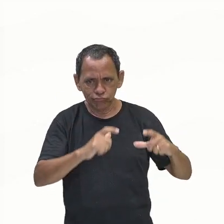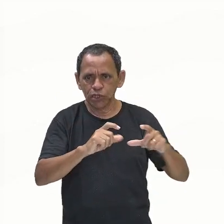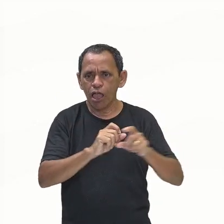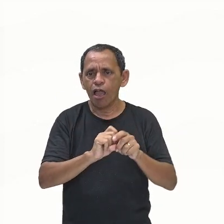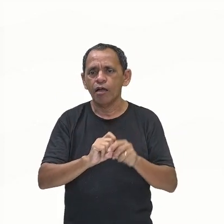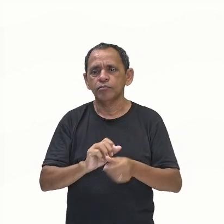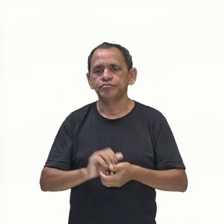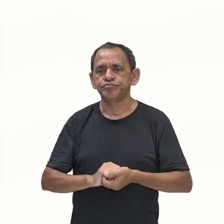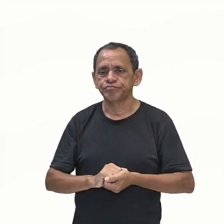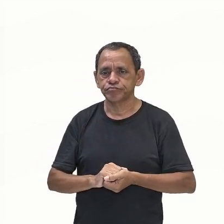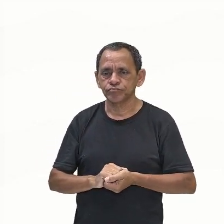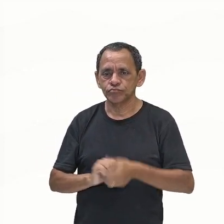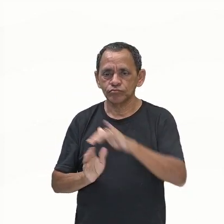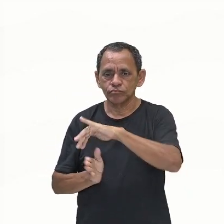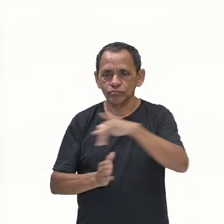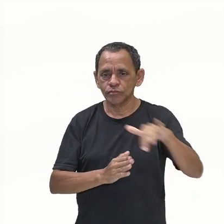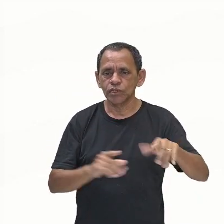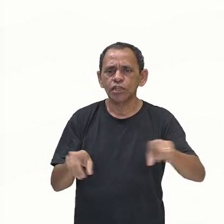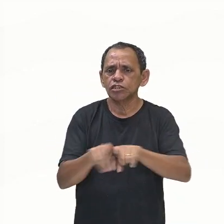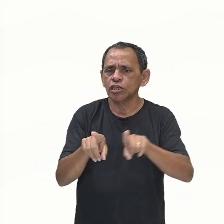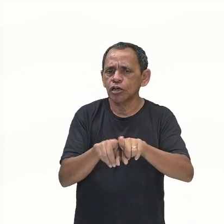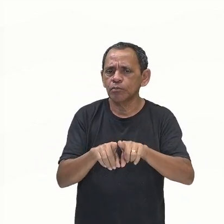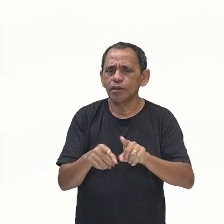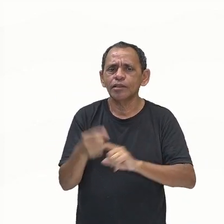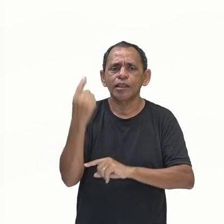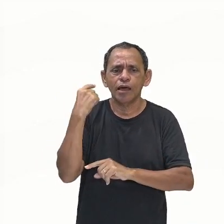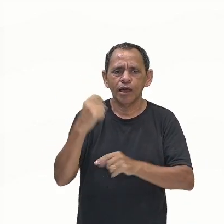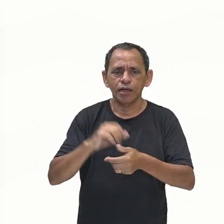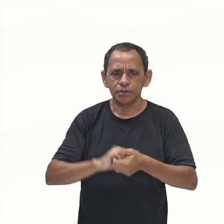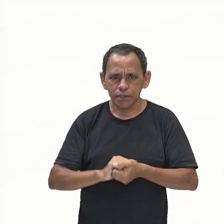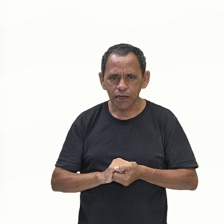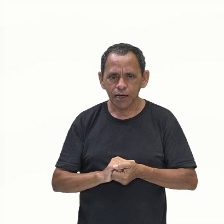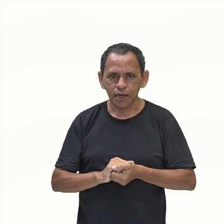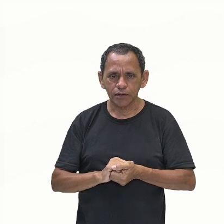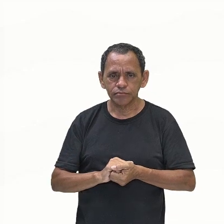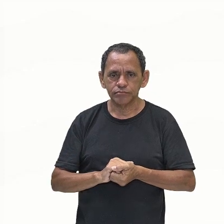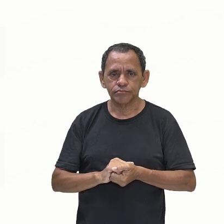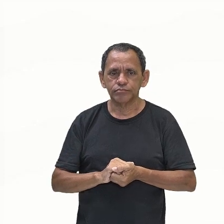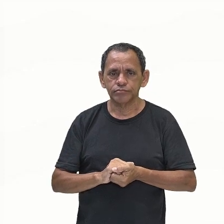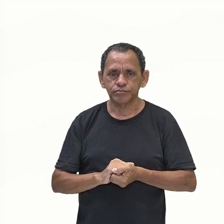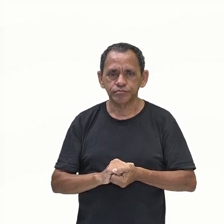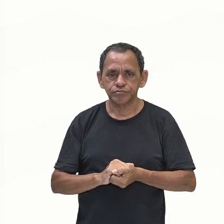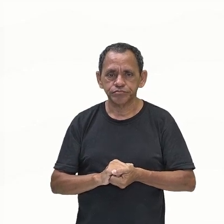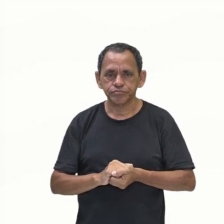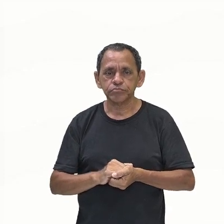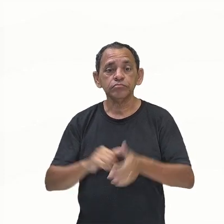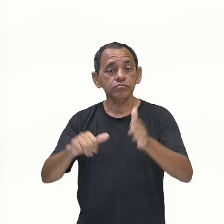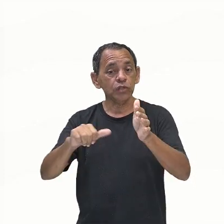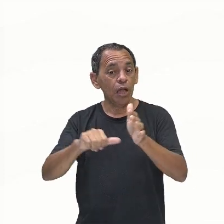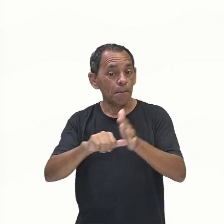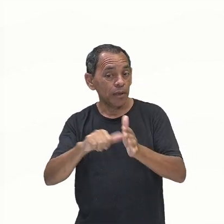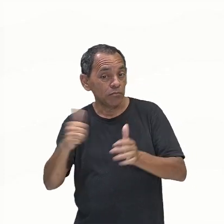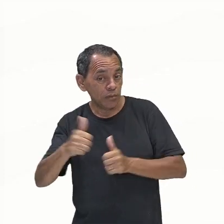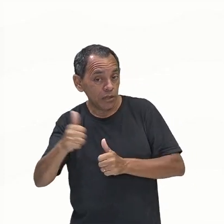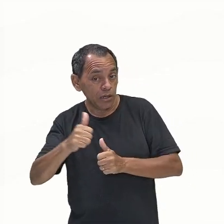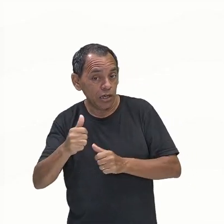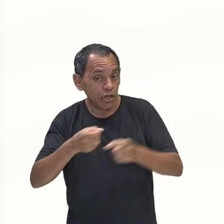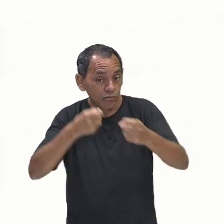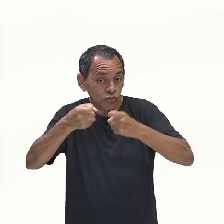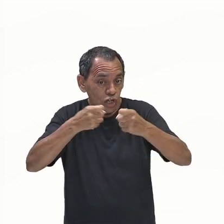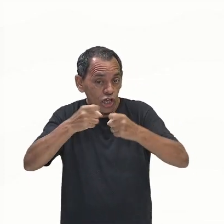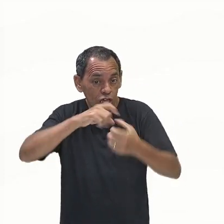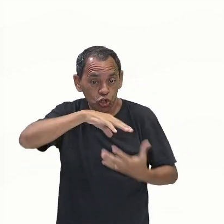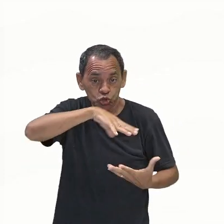o sensoriamento remoto evoluiu para o acoplamento de máquinas fotográficas nos aviões,